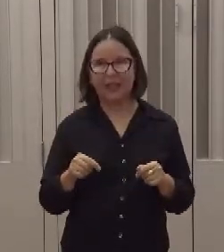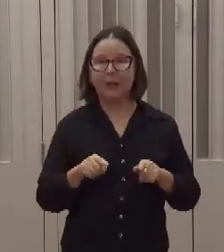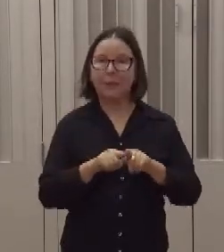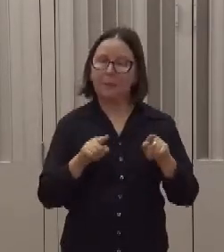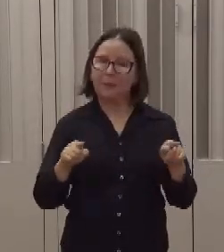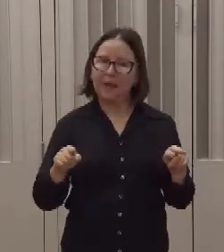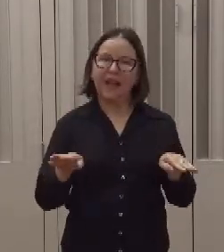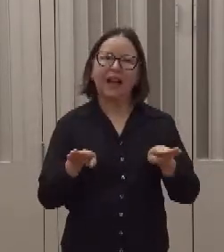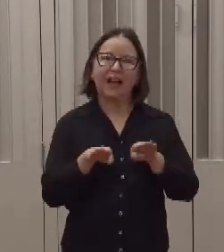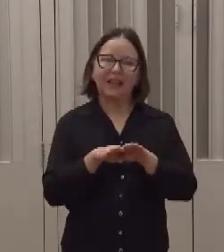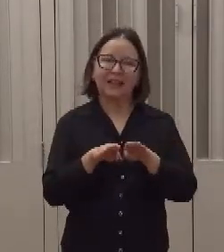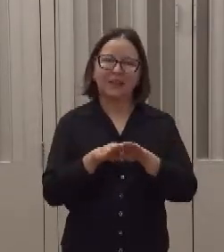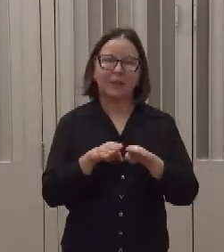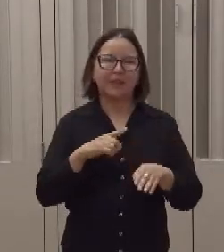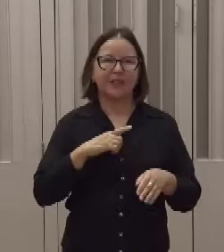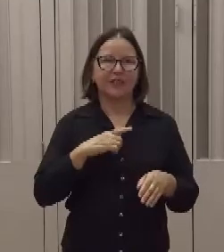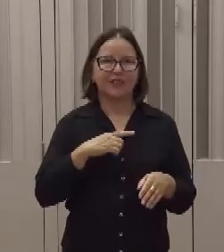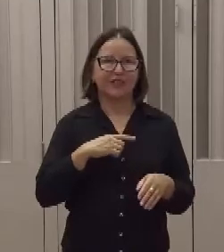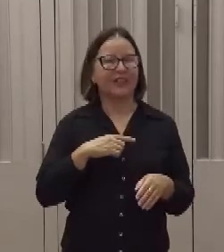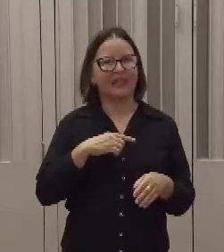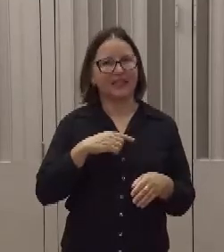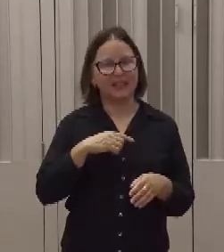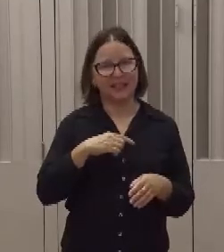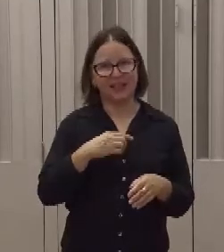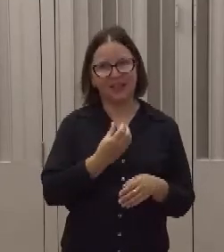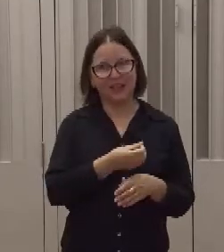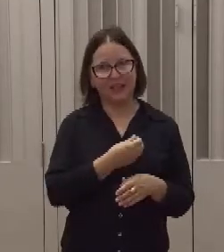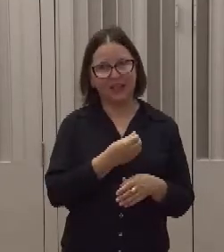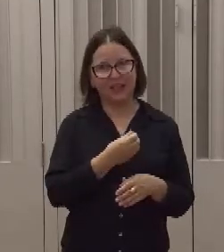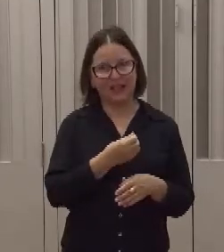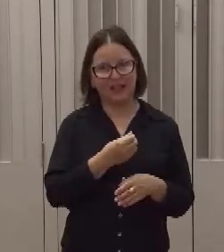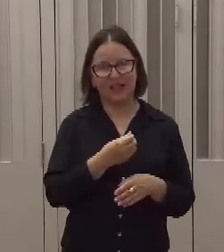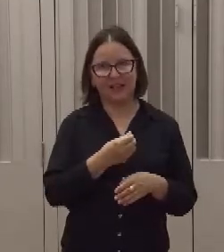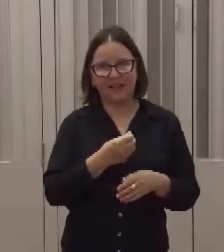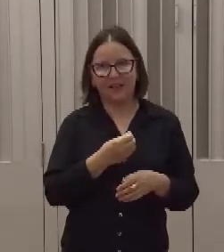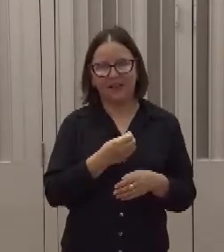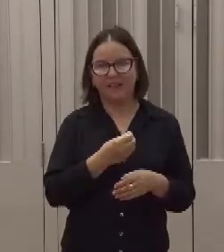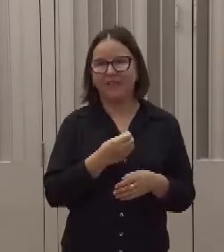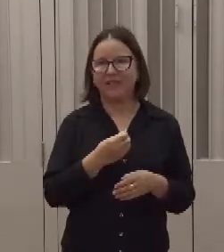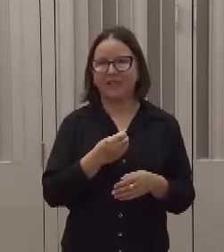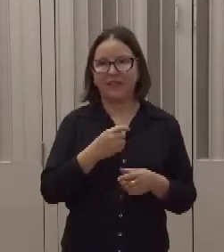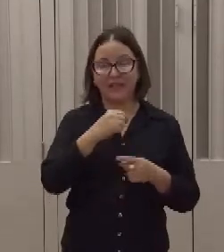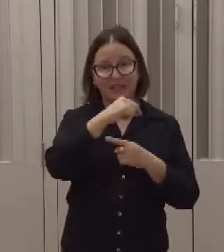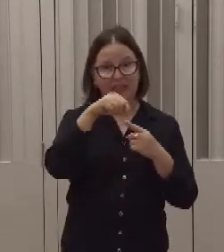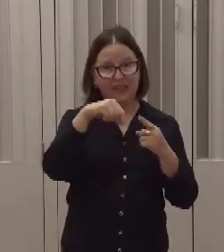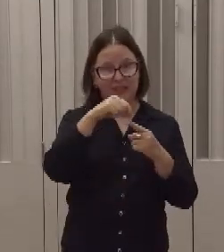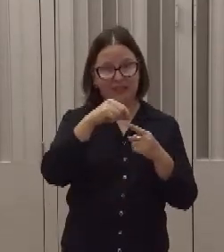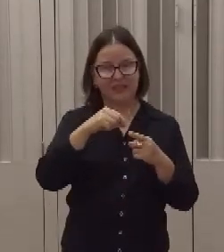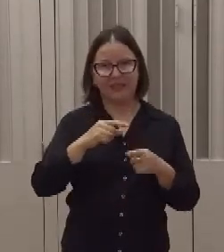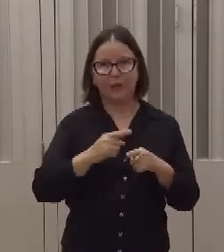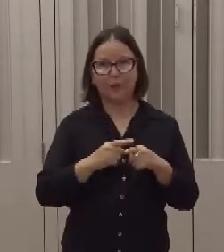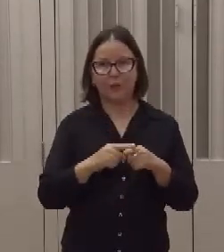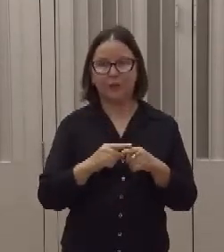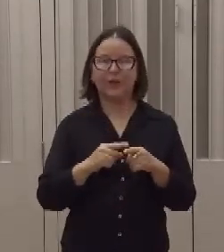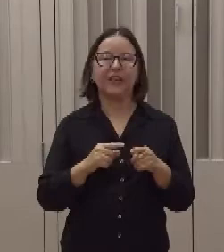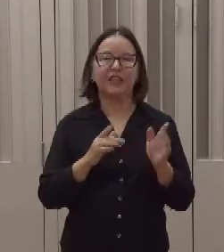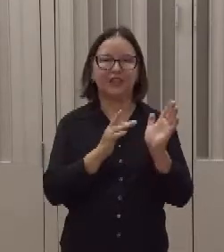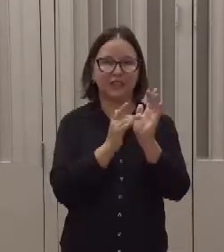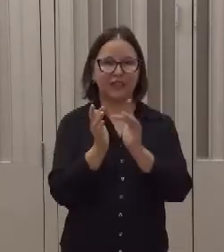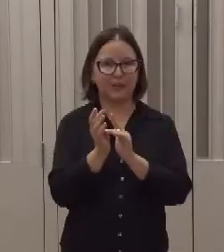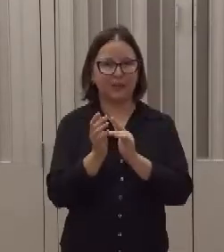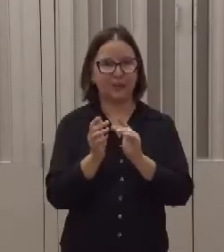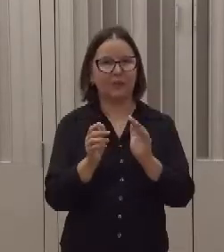esse testemunho de Tomé, de que Jesus pediu para ele colocar realmente a mão nas suas feridas, e foi o próprio apóstolo João